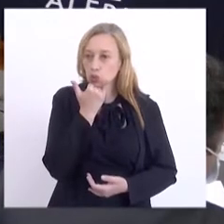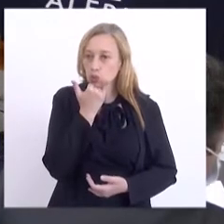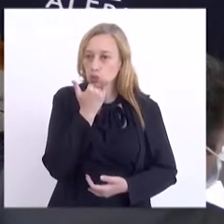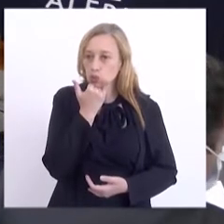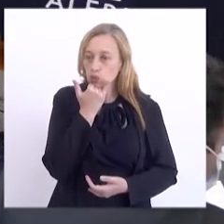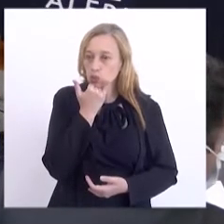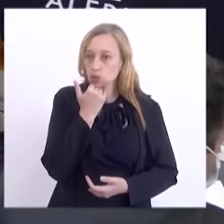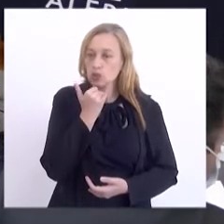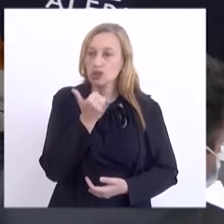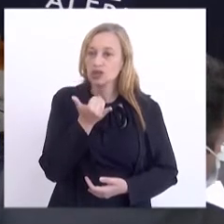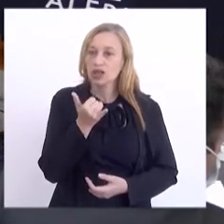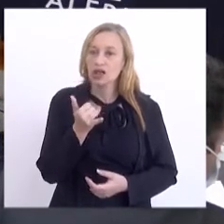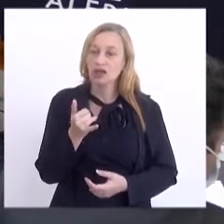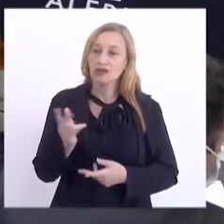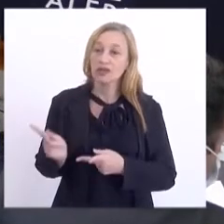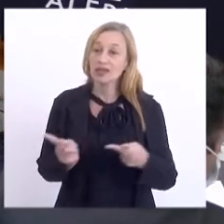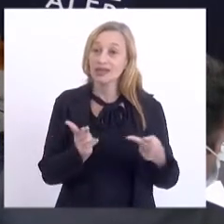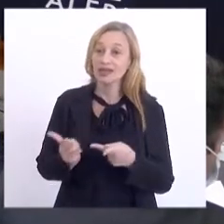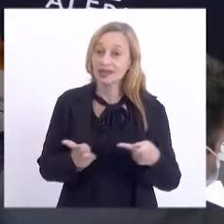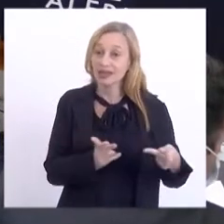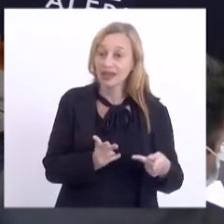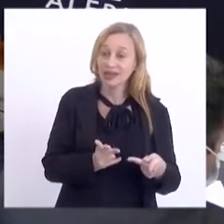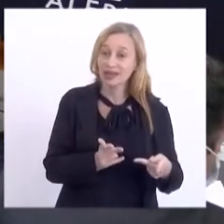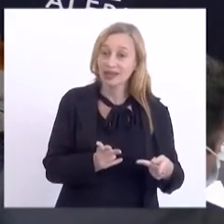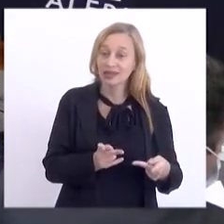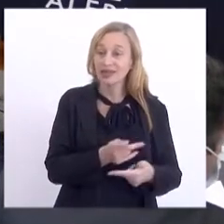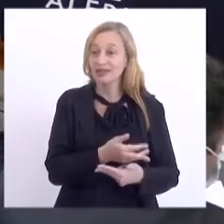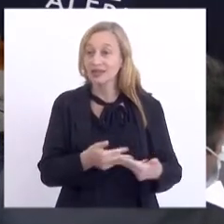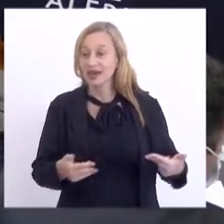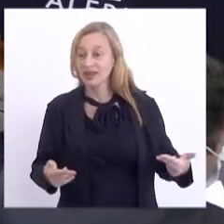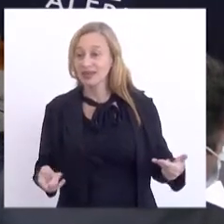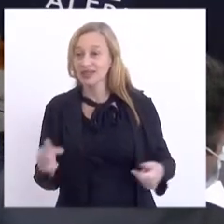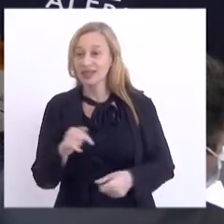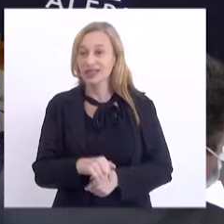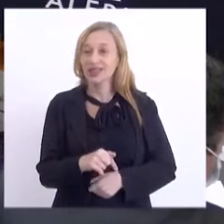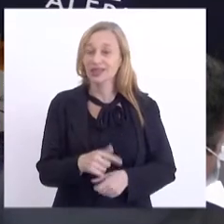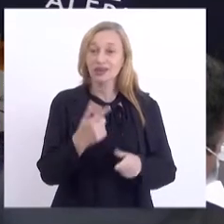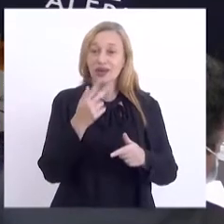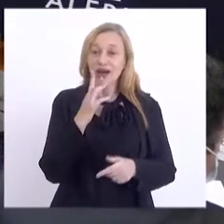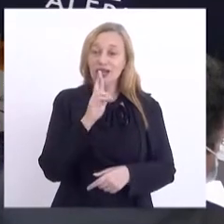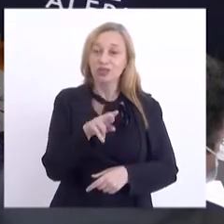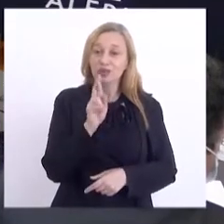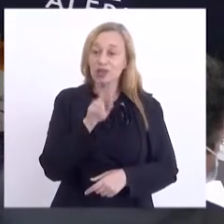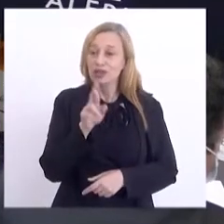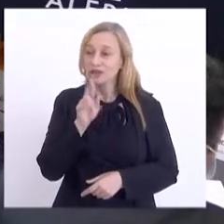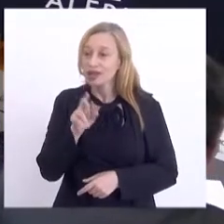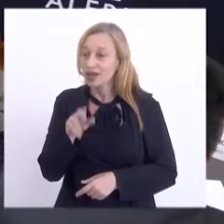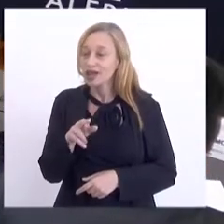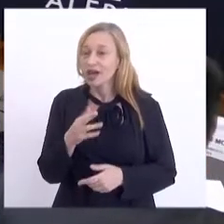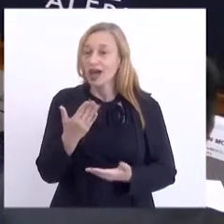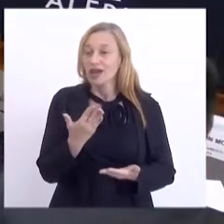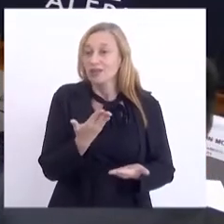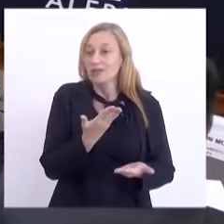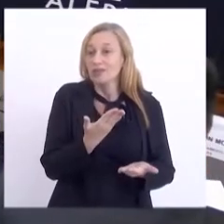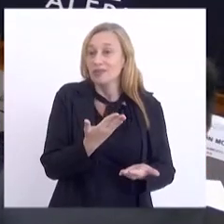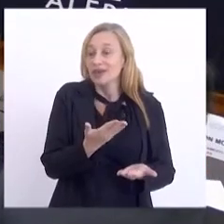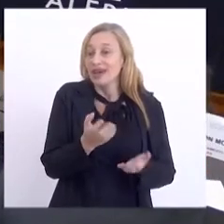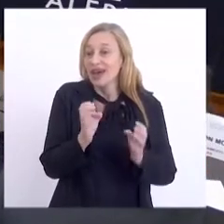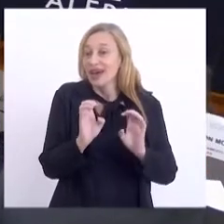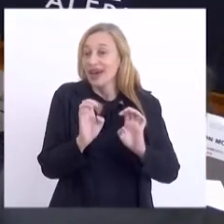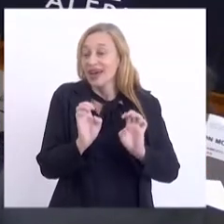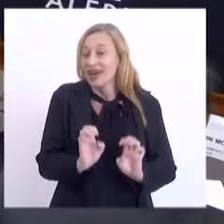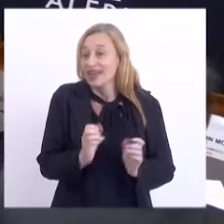eu já tenho tanto aqui que eu já tô respondendo direto e tô pulando um pouco a etiqueta de